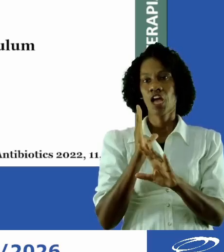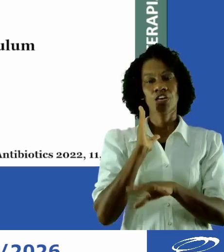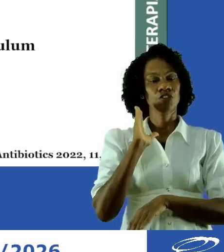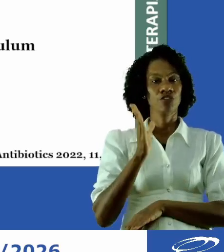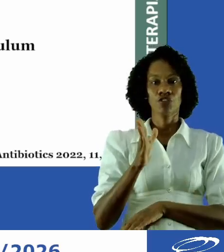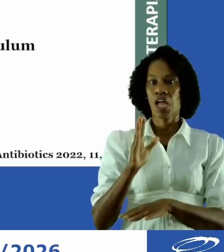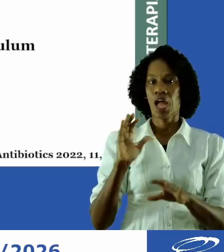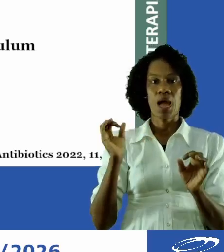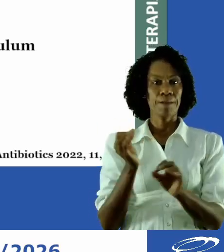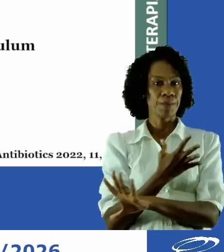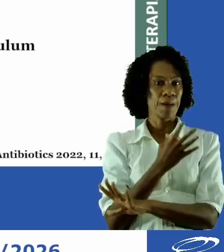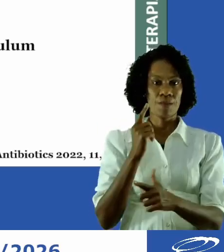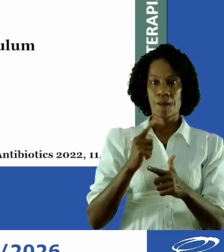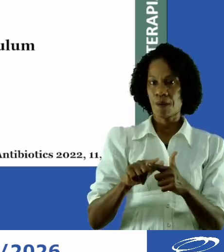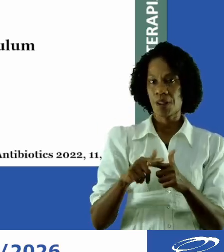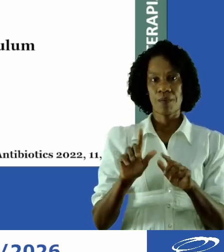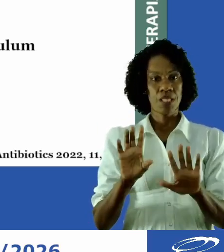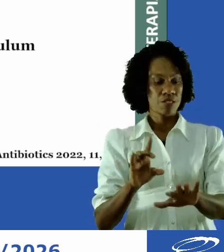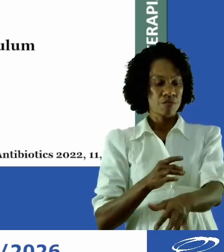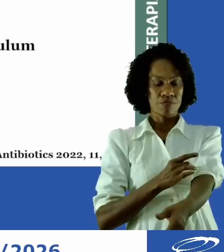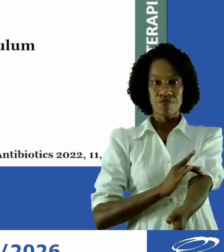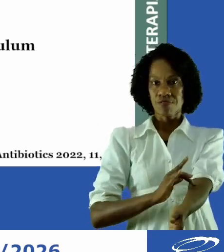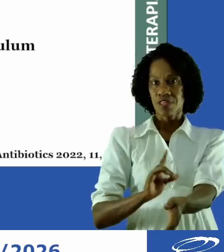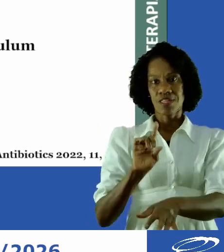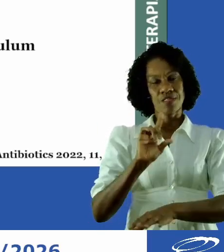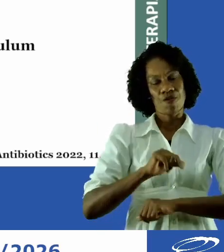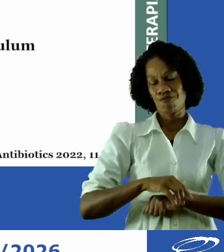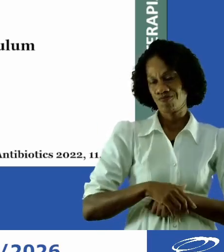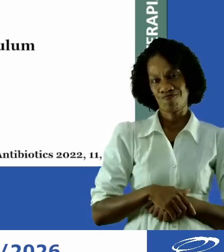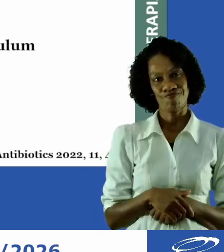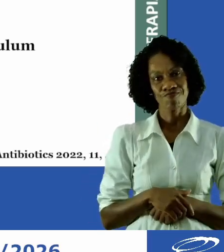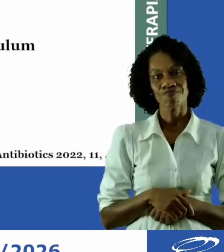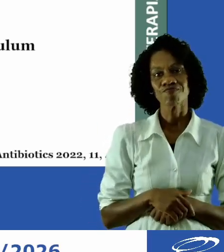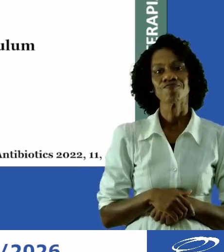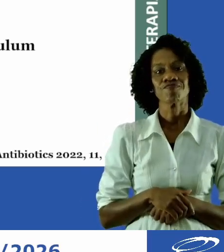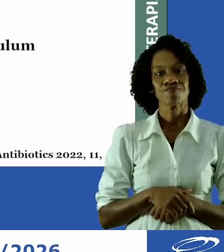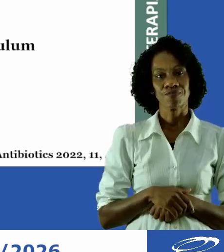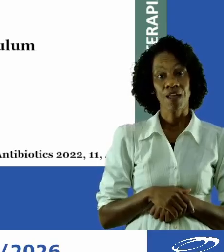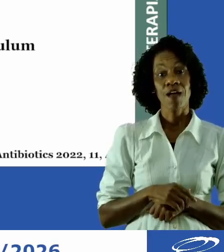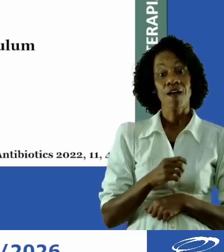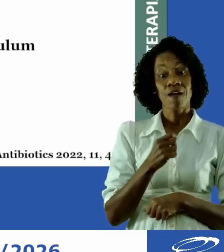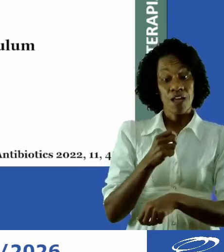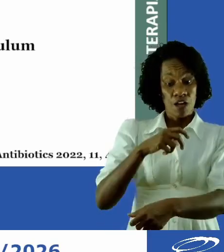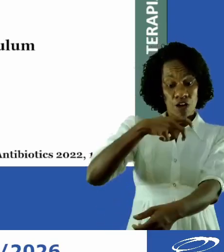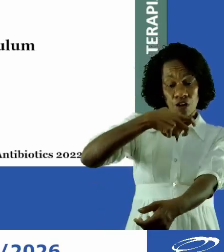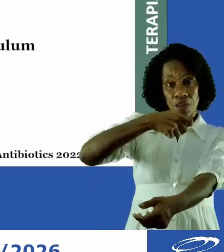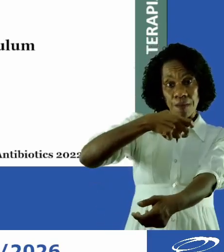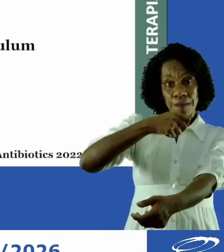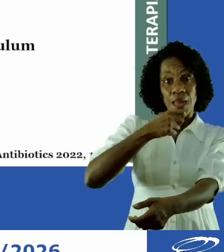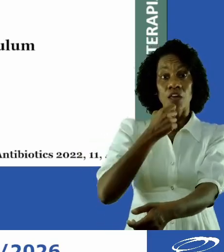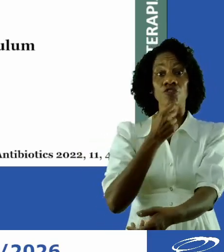se nem no sangue a bactéria está, nas osteomelites, por exemplo. A fazer antibiótico endovenoso nessa fase também